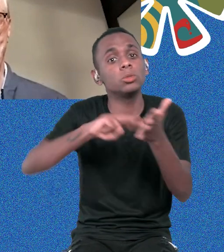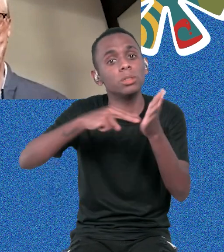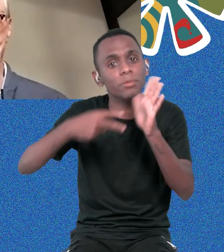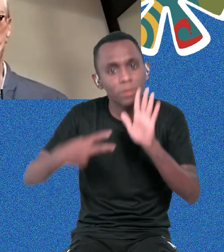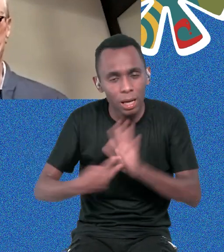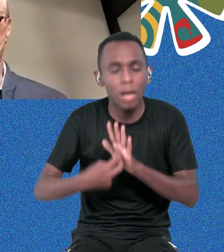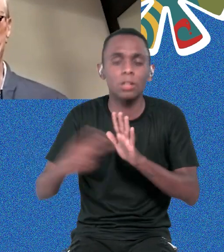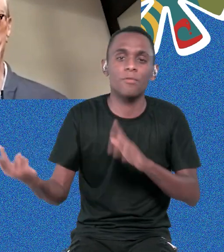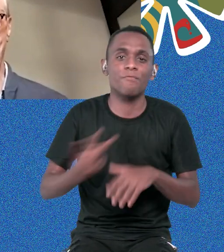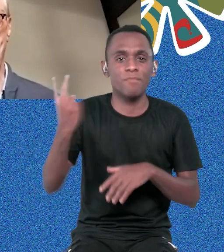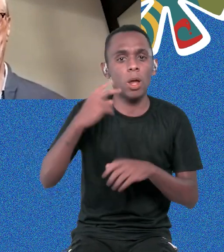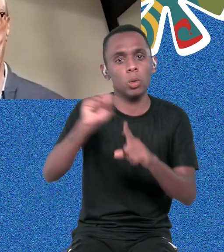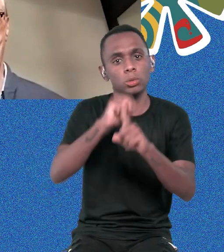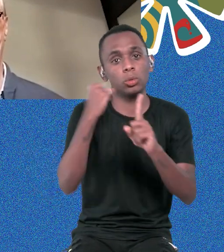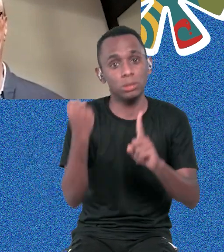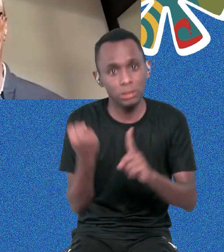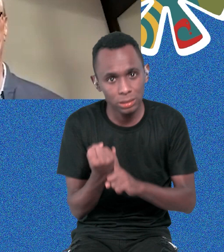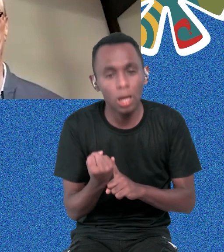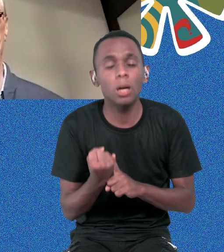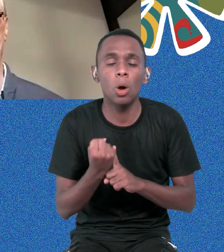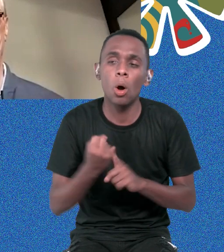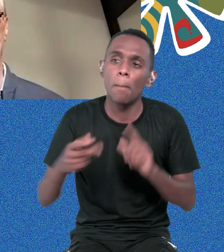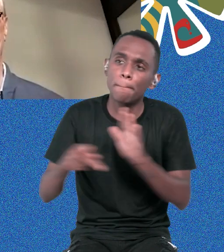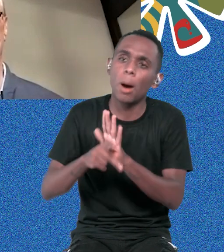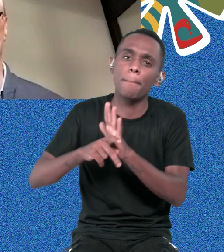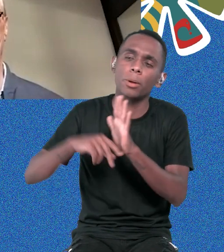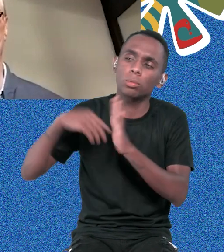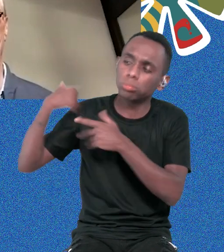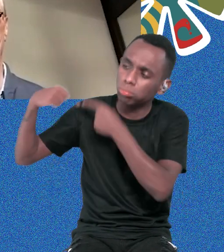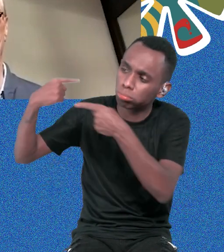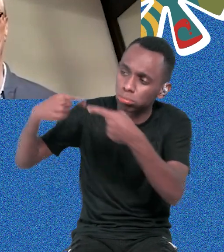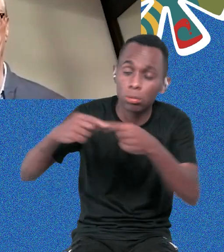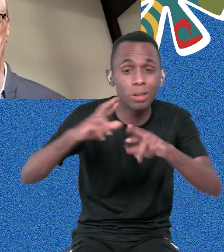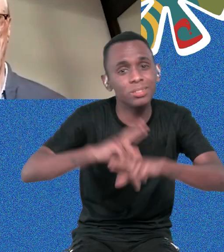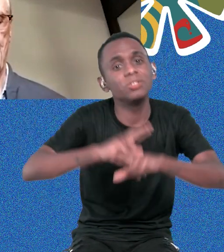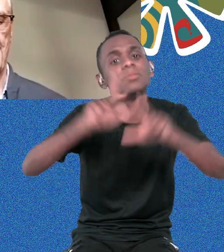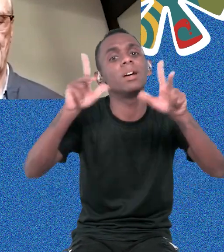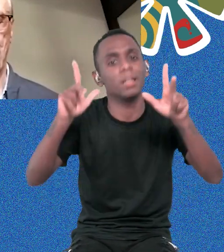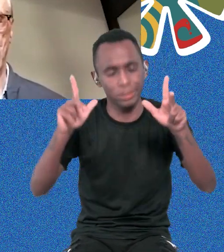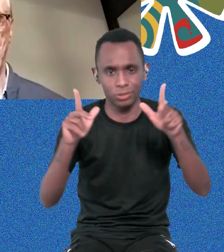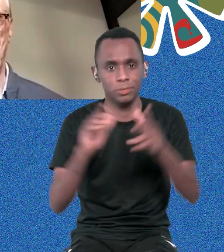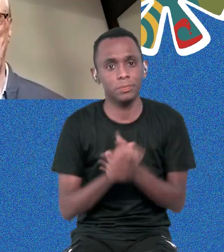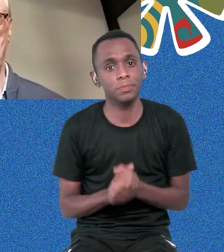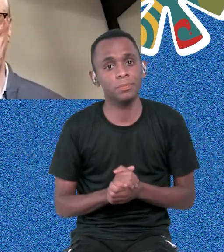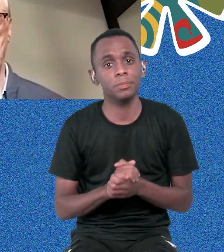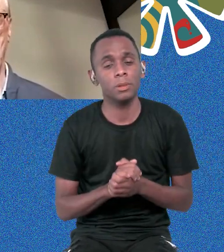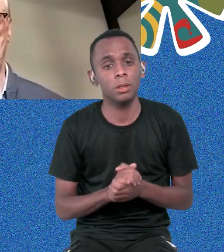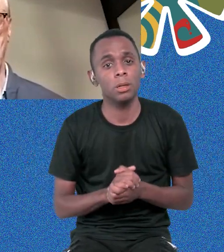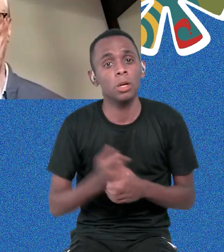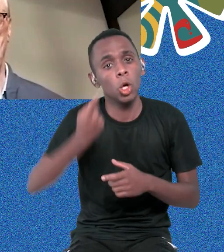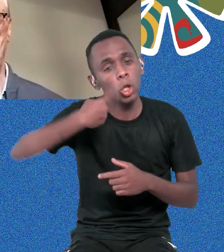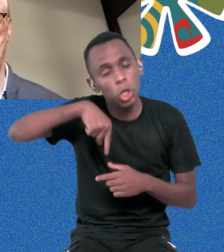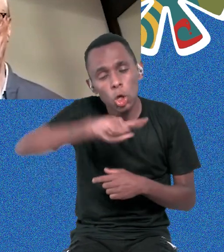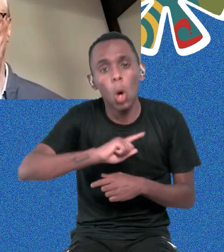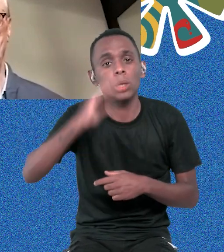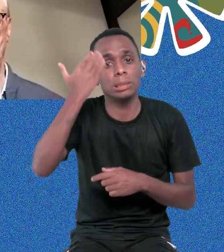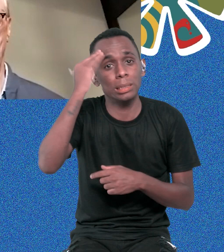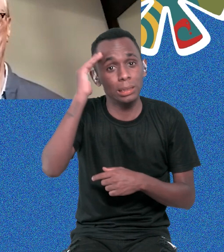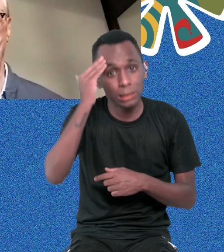signos, sentidos e valores sociais, né, como herança, muito diferente, né, do que a